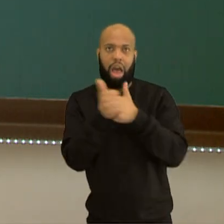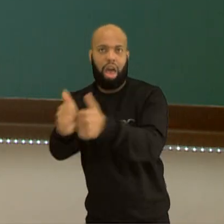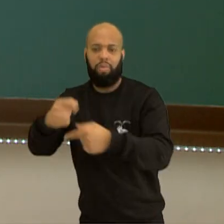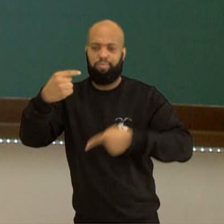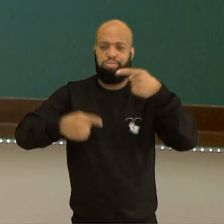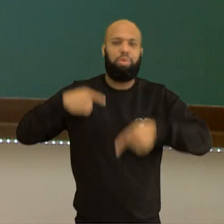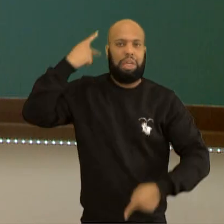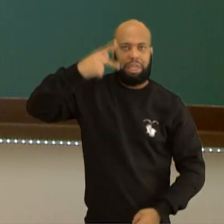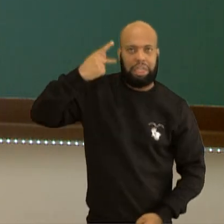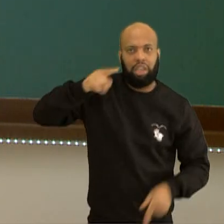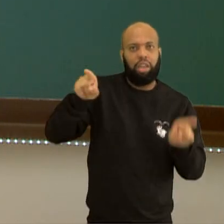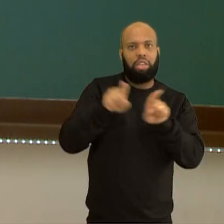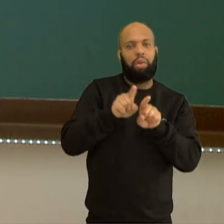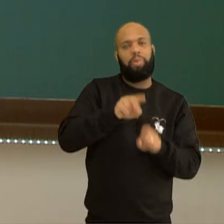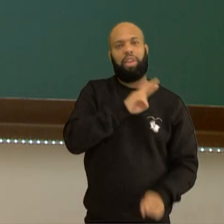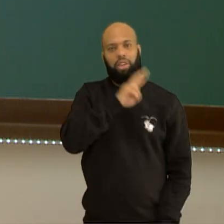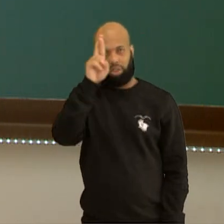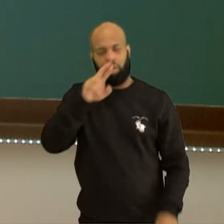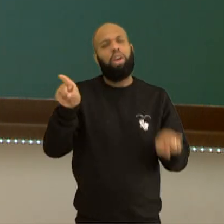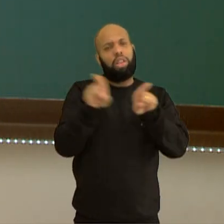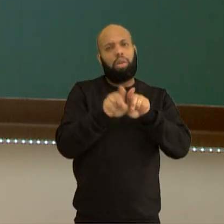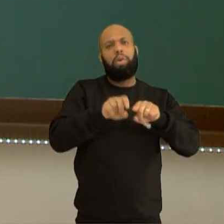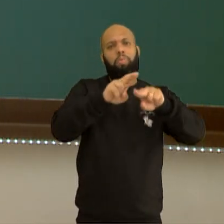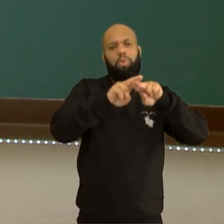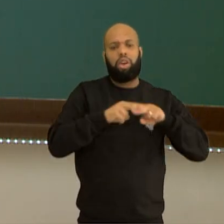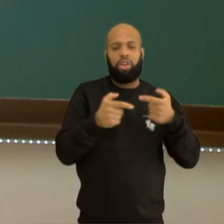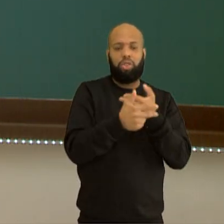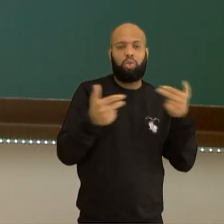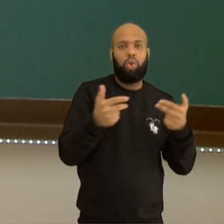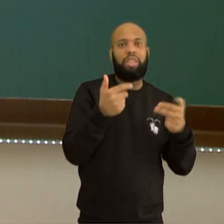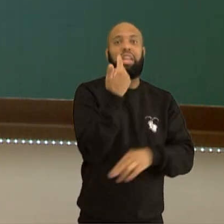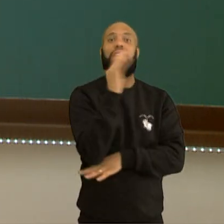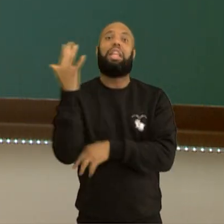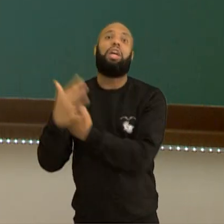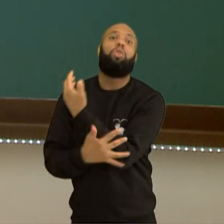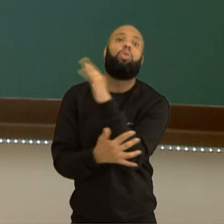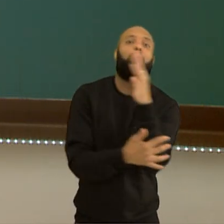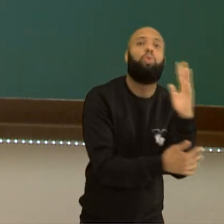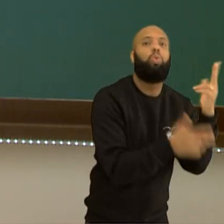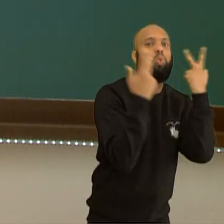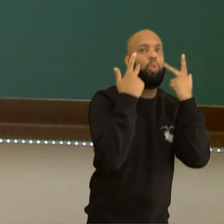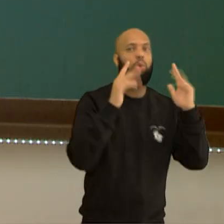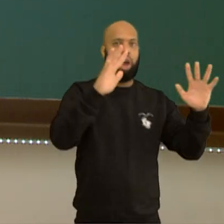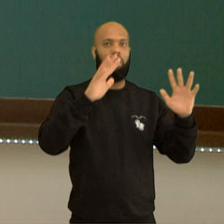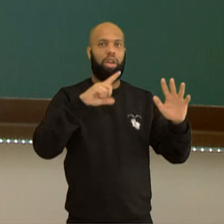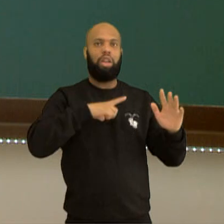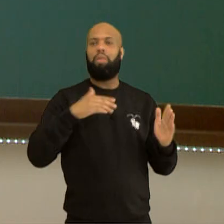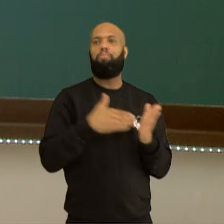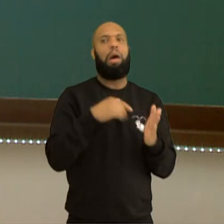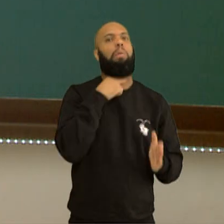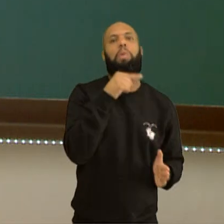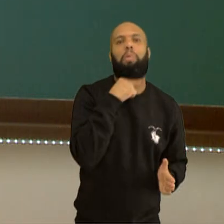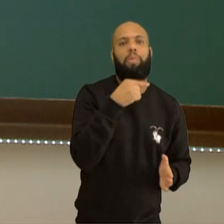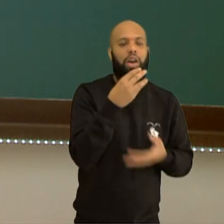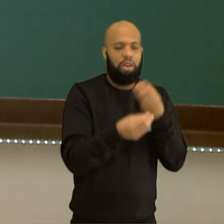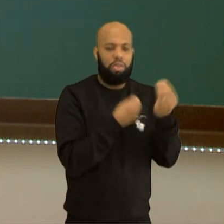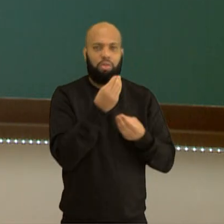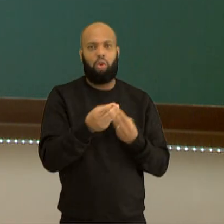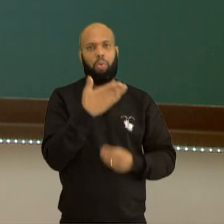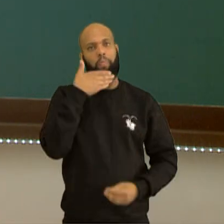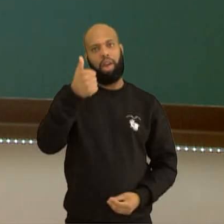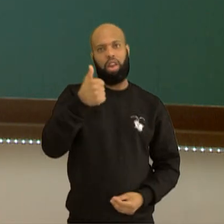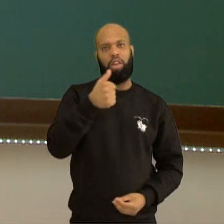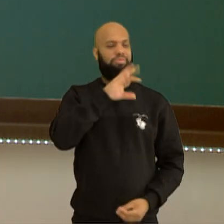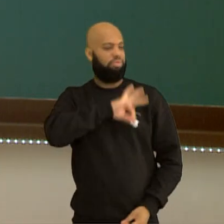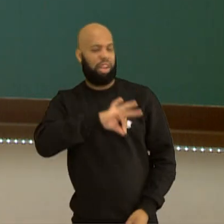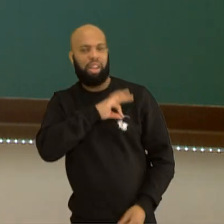políticas e religiosas. E também de questões naturais ali que impedem o desenvolvimento, a geração de renda das pessoas